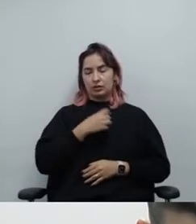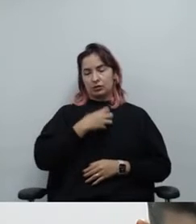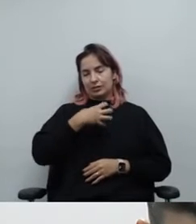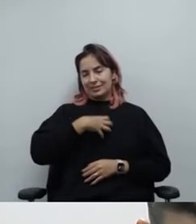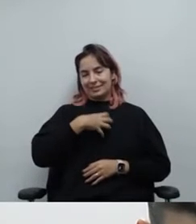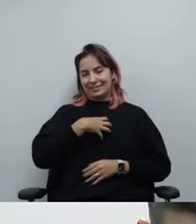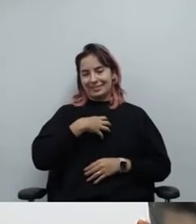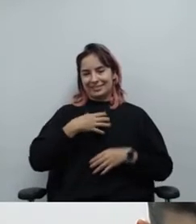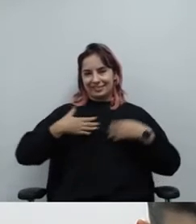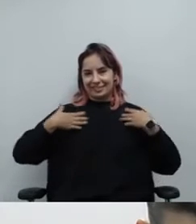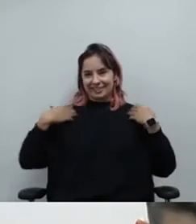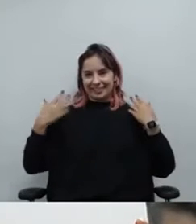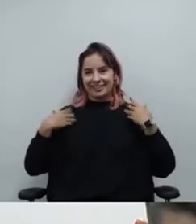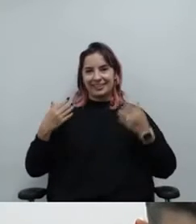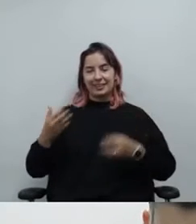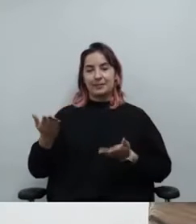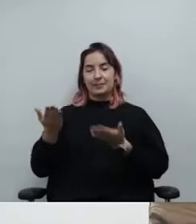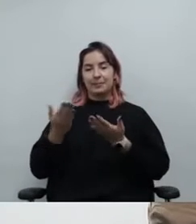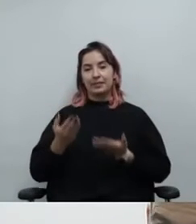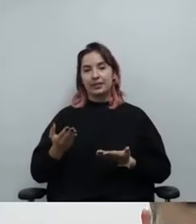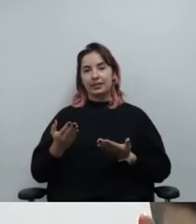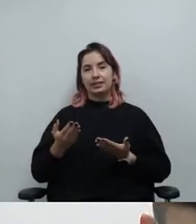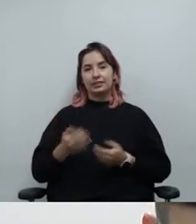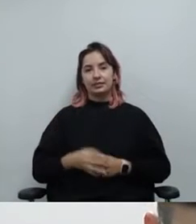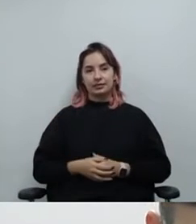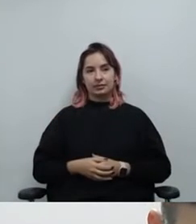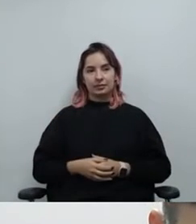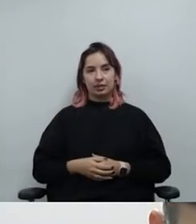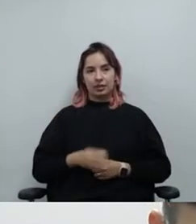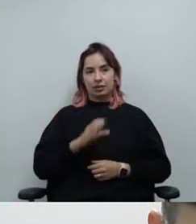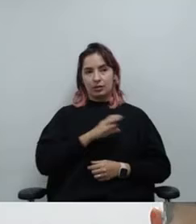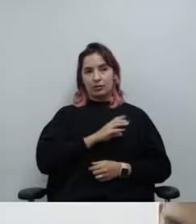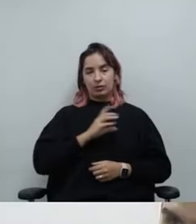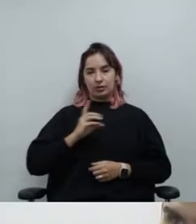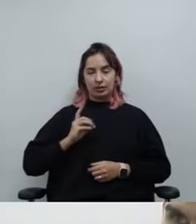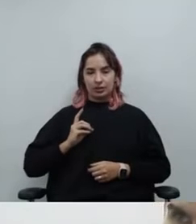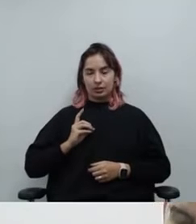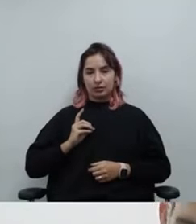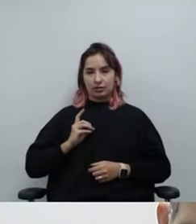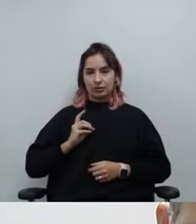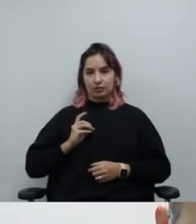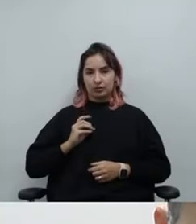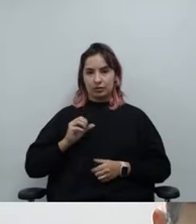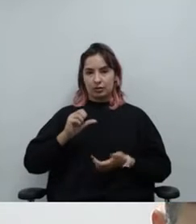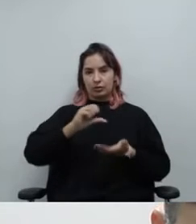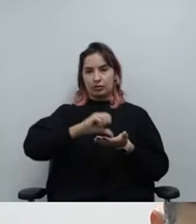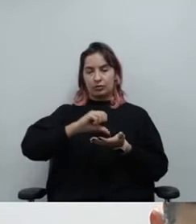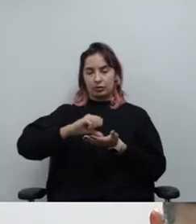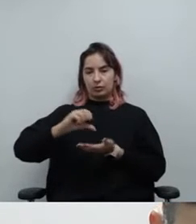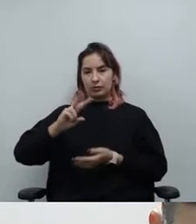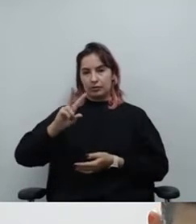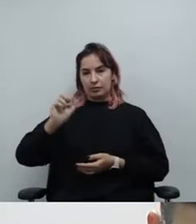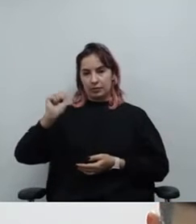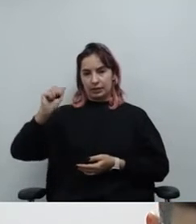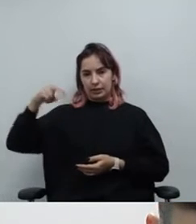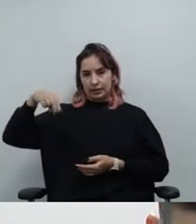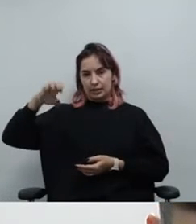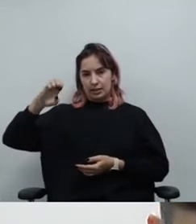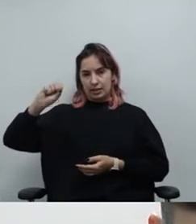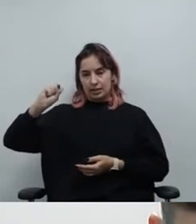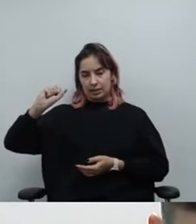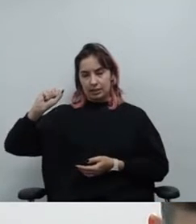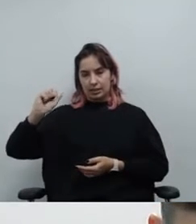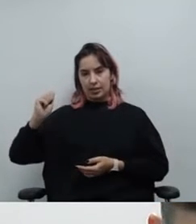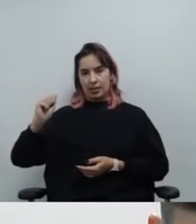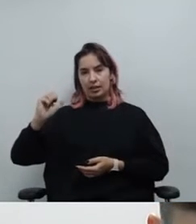receber aqui hoje ambos coordenadores. A coordenadora do núcleo, Vanessa Alves Vieira,